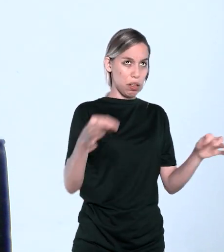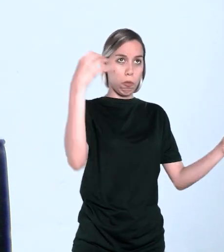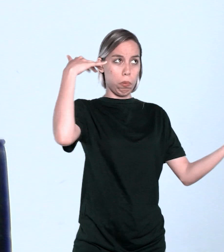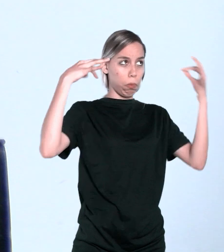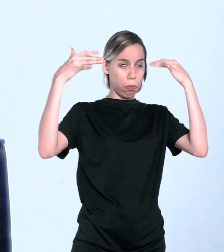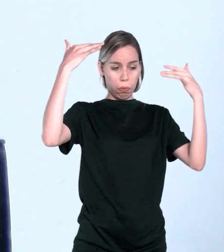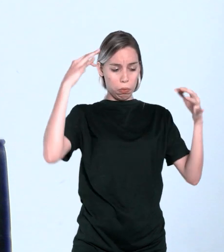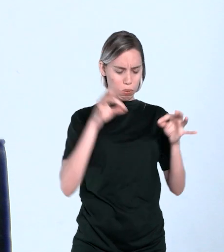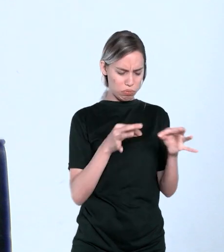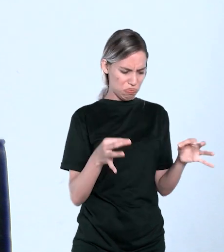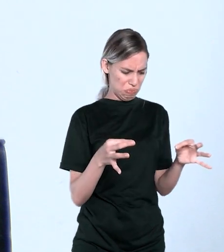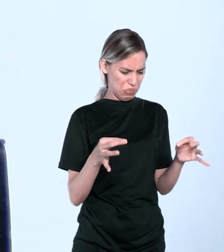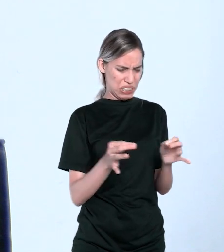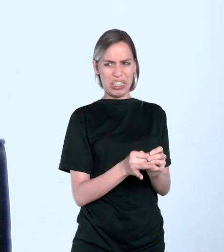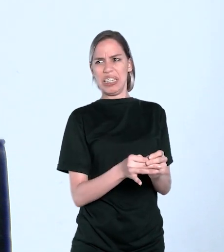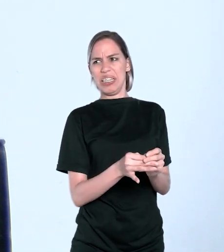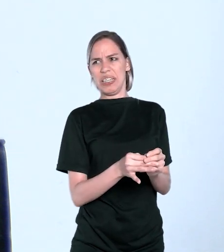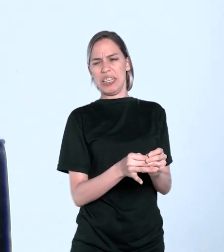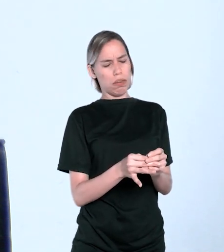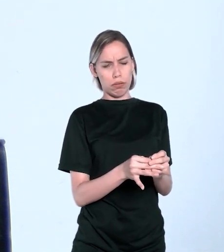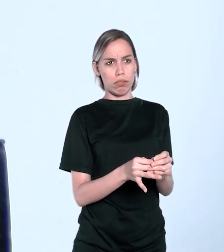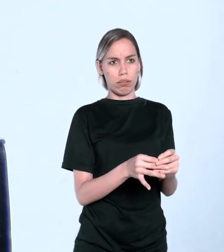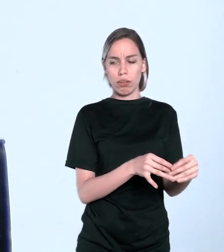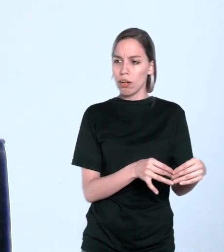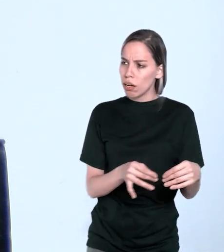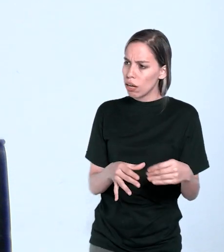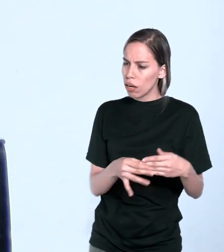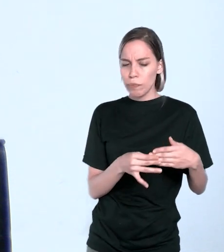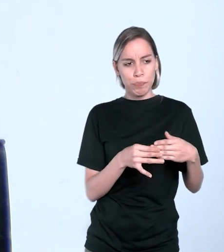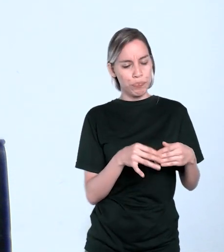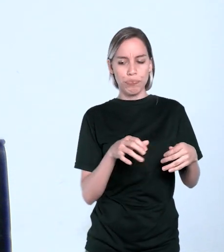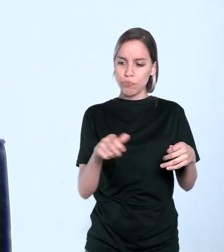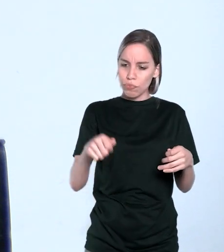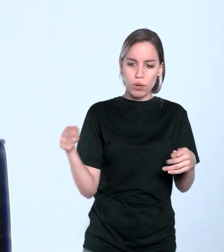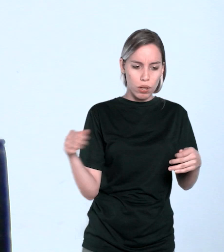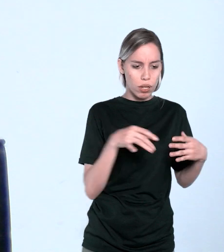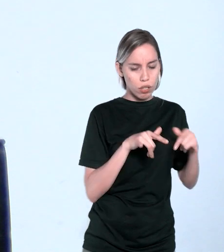estavam os bichos. Como assim, onde estão os bichos? Estão no mundo, horas. Voaram.